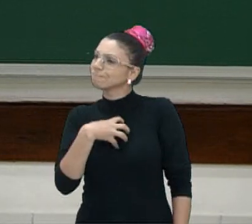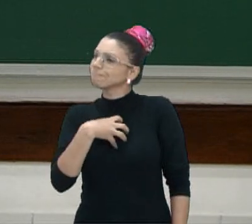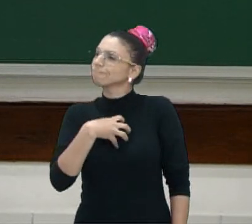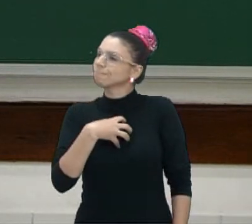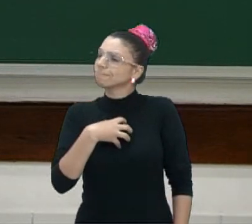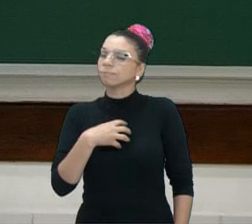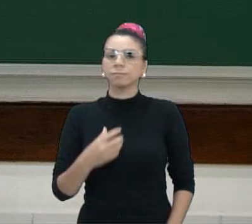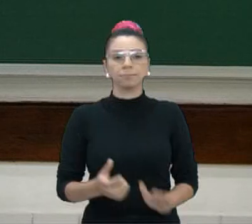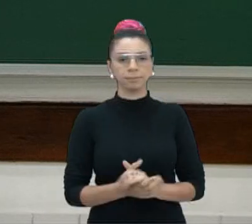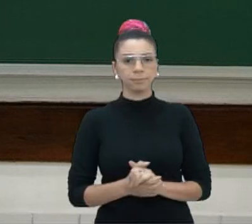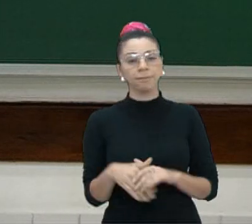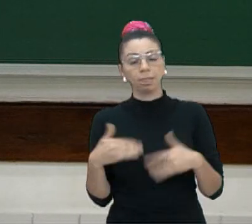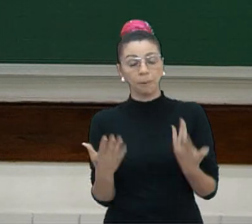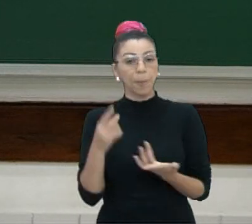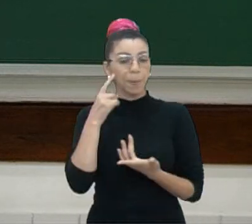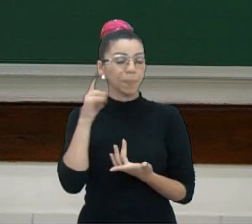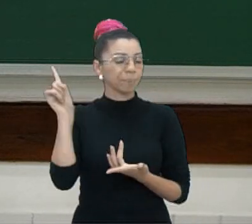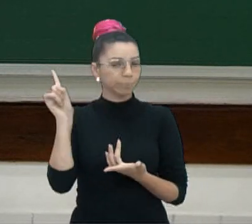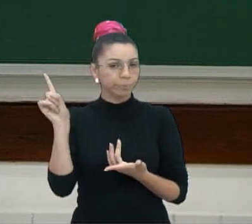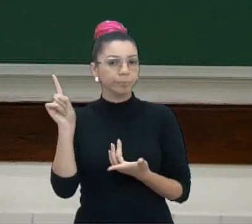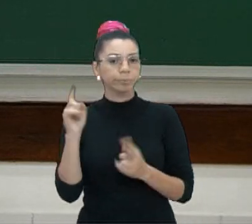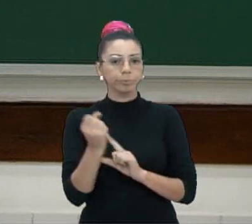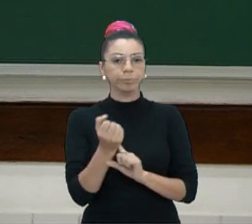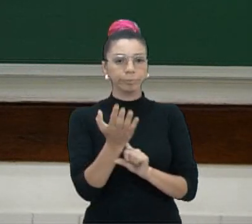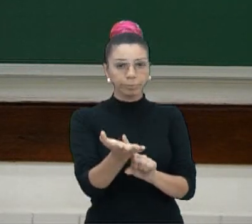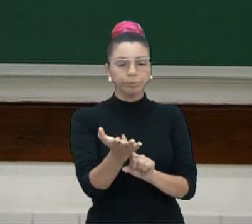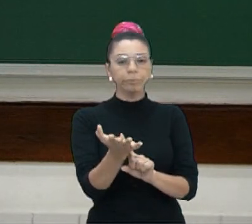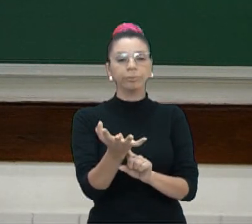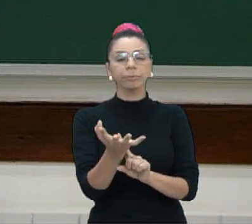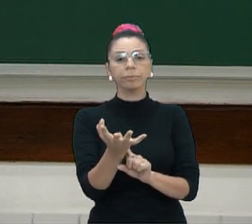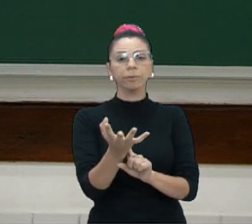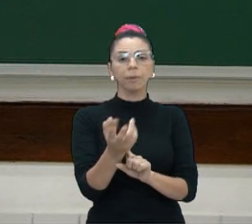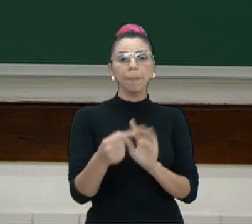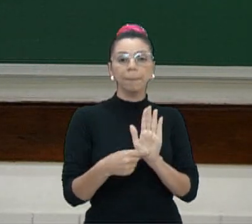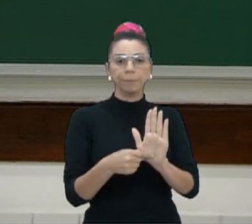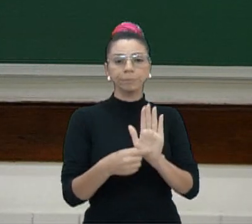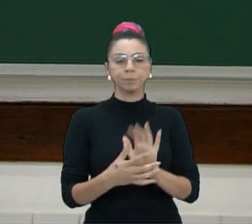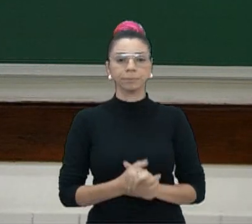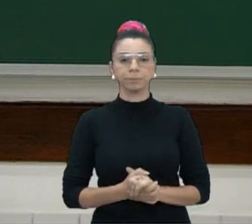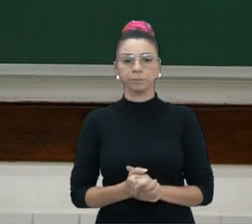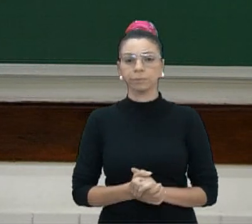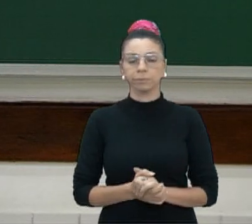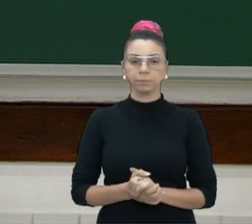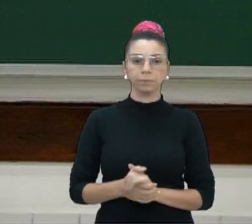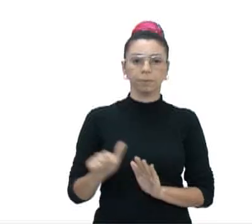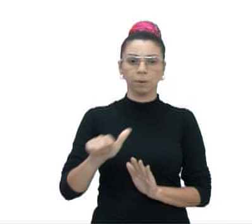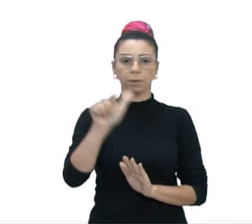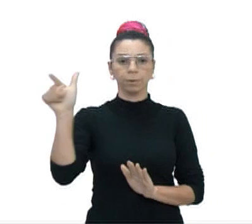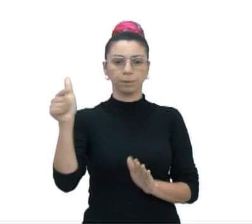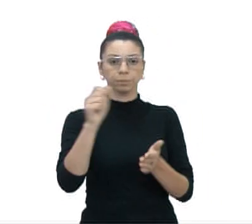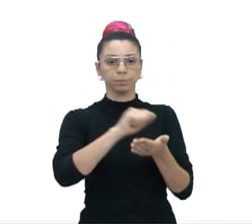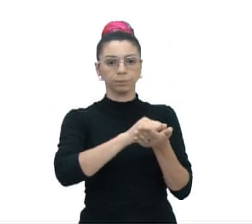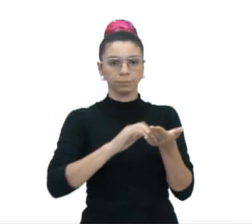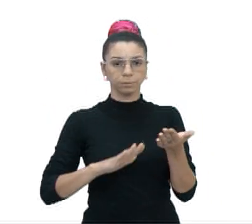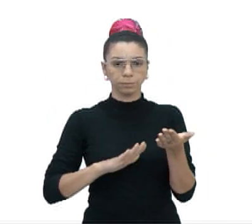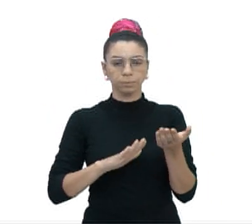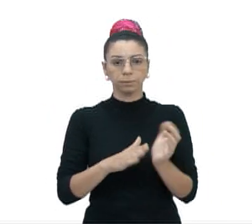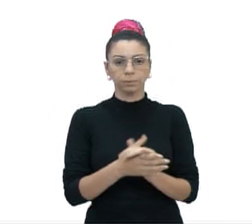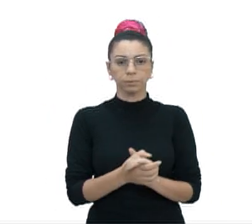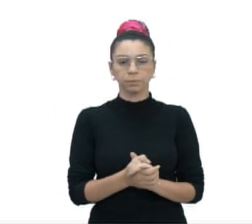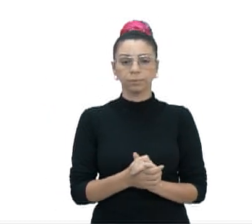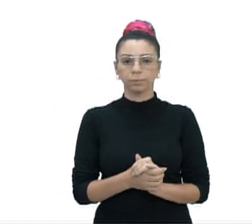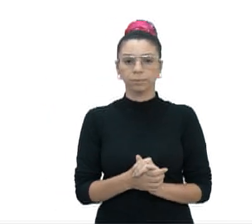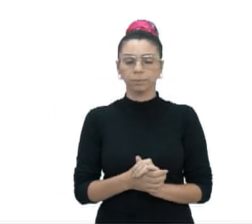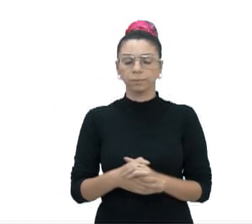observada, ok? É essa a ideia que o ditado nos traz. E mais uma atividade para vocês.